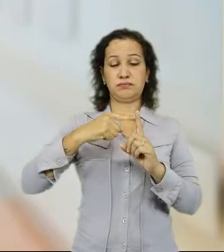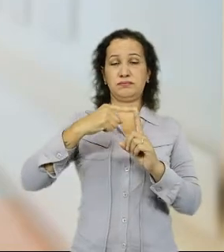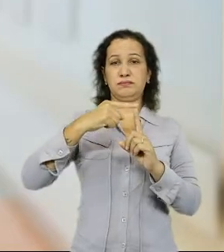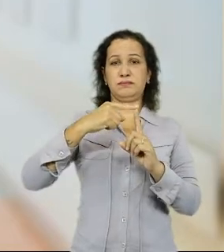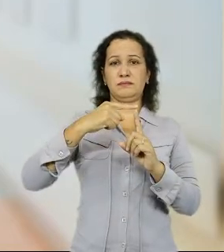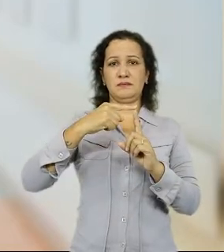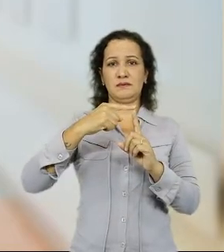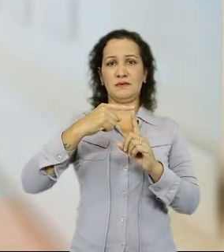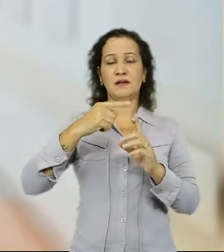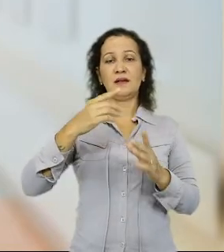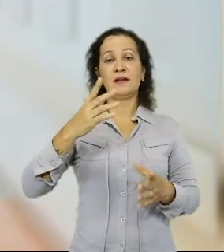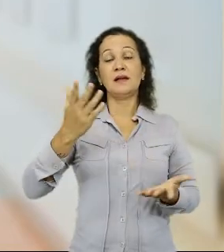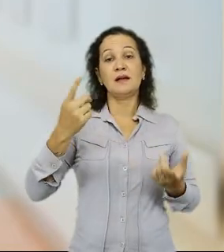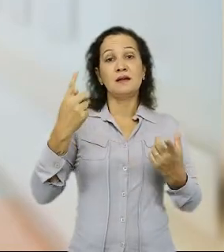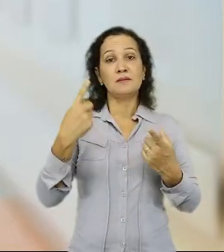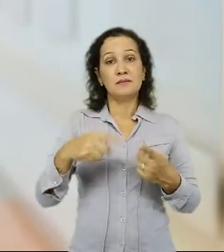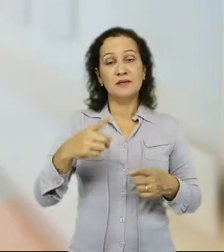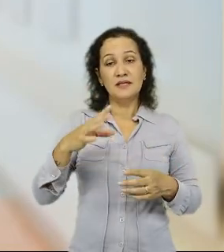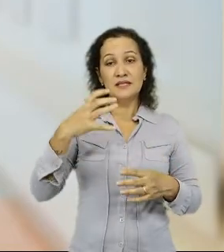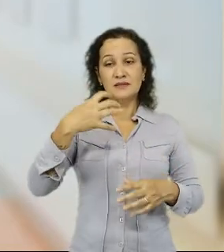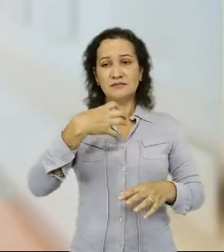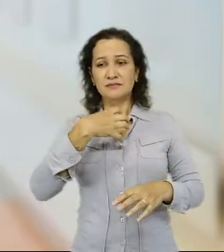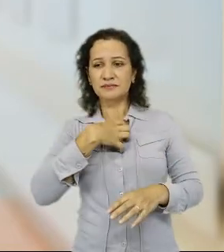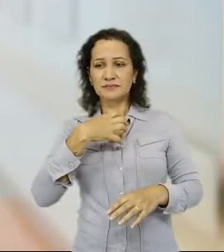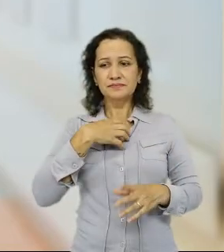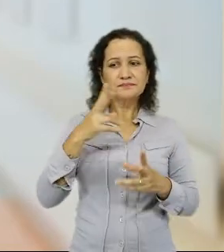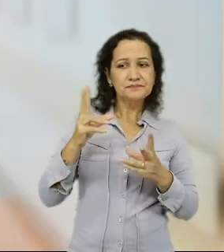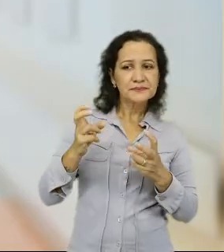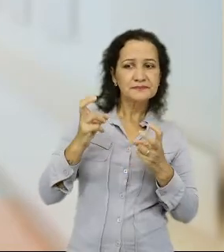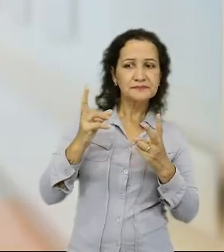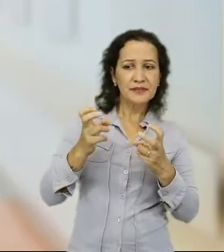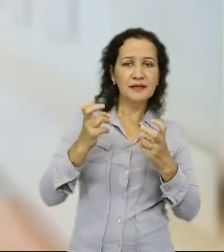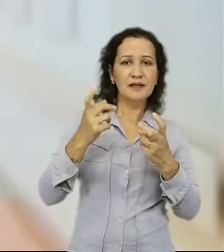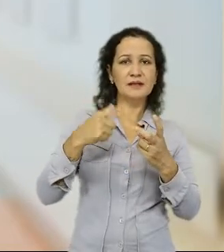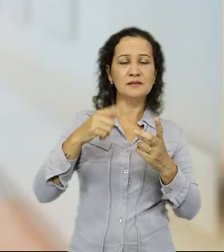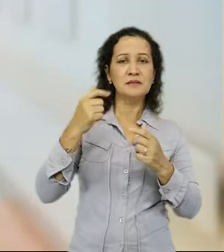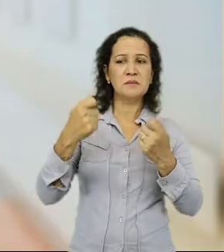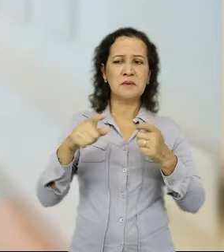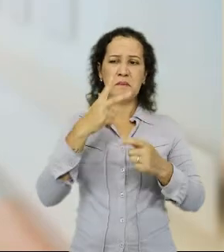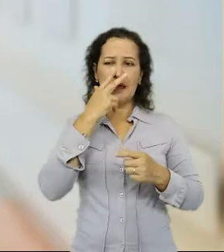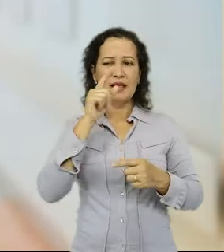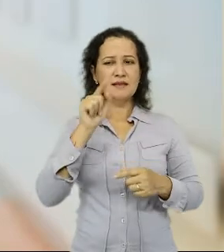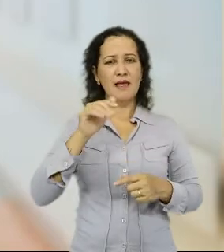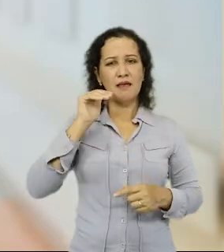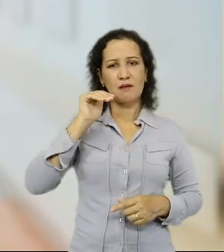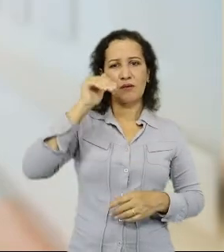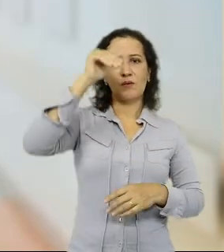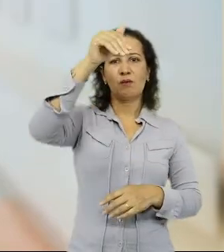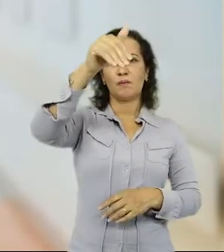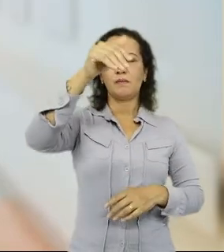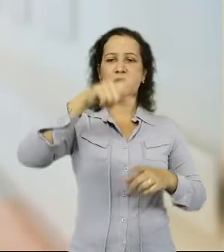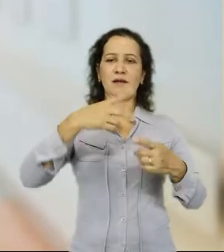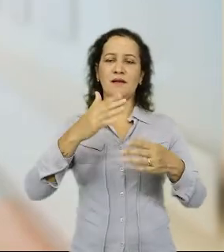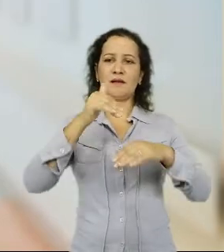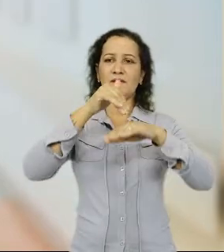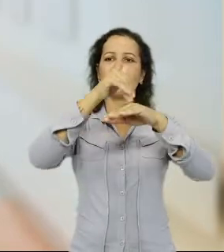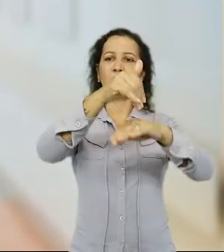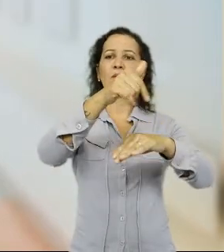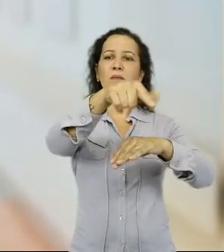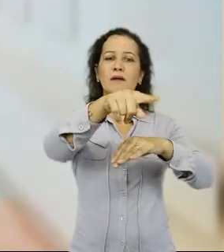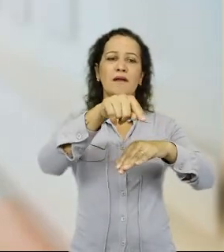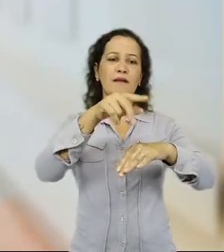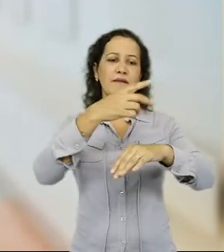febre, para que esses sinais e sintomas de doença eles não sejam atribuídos ou até mesmo confundidos com os